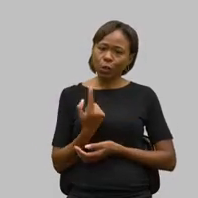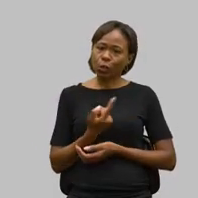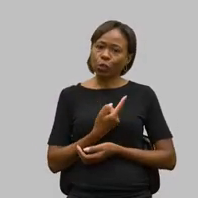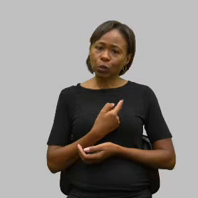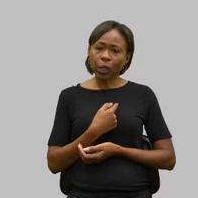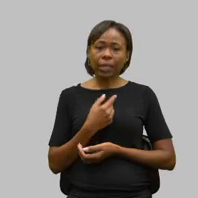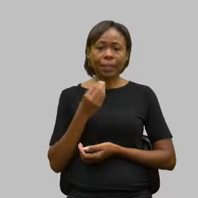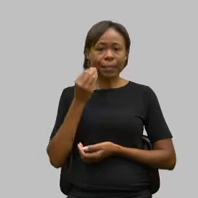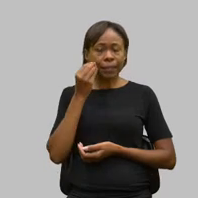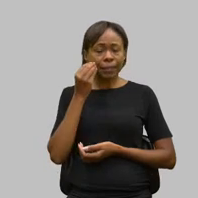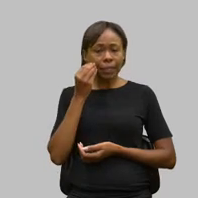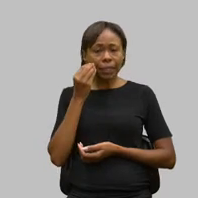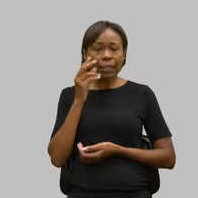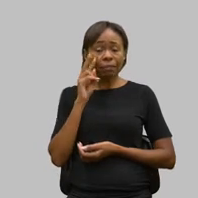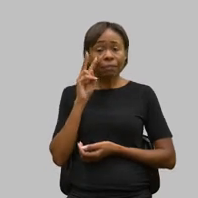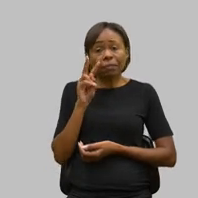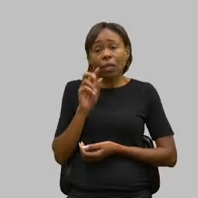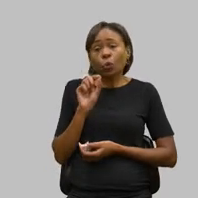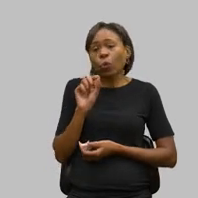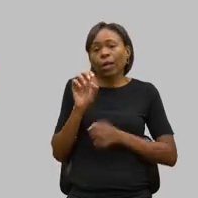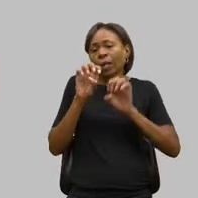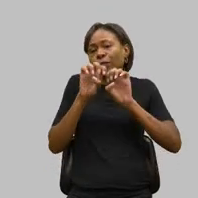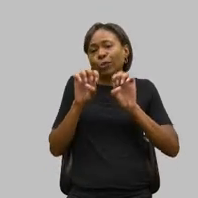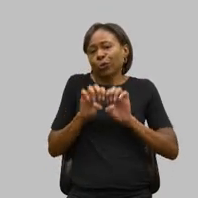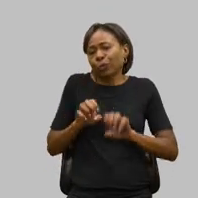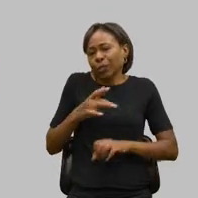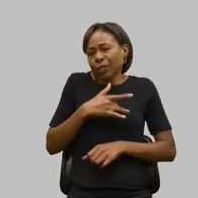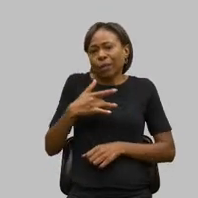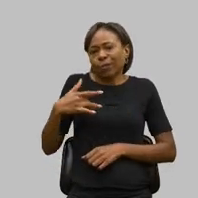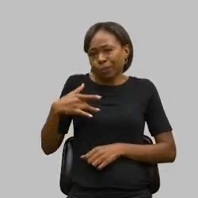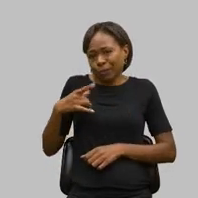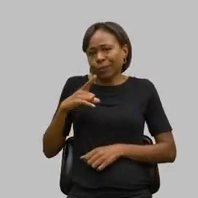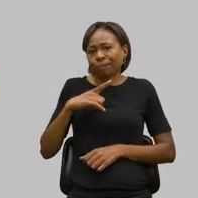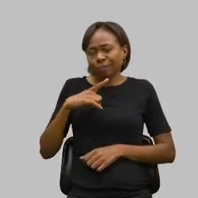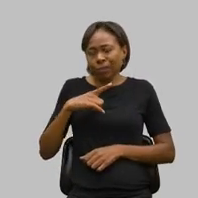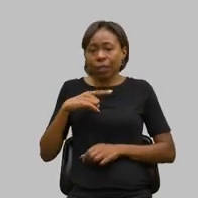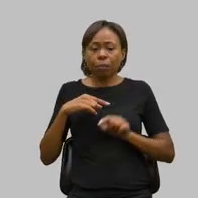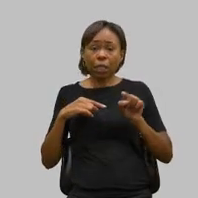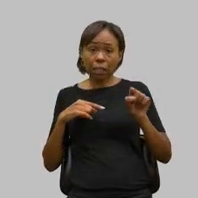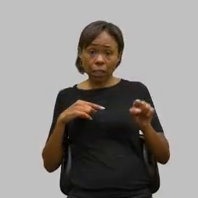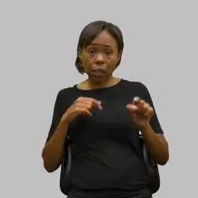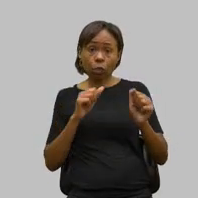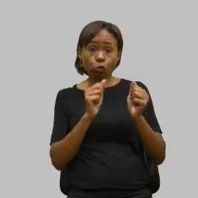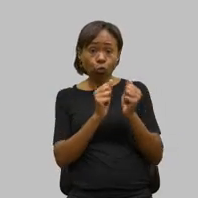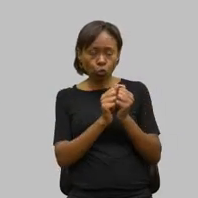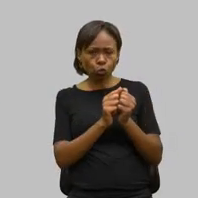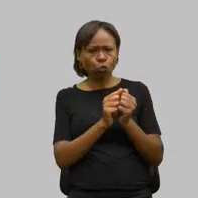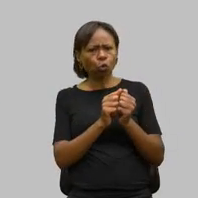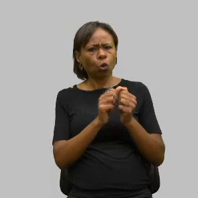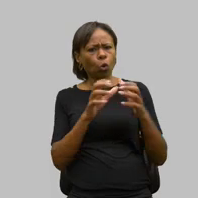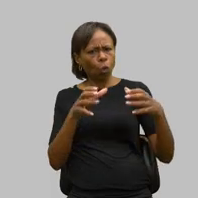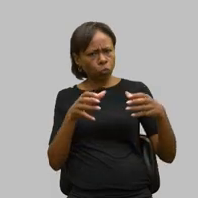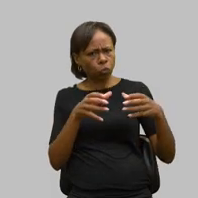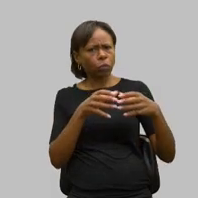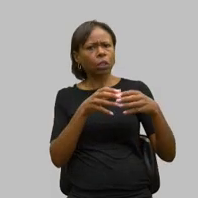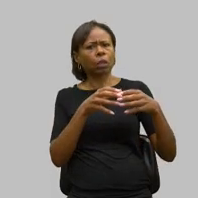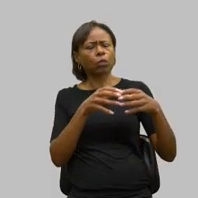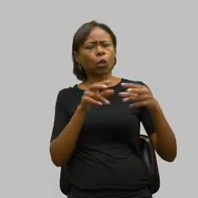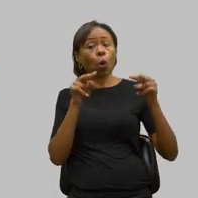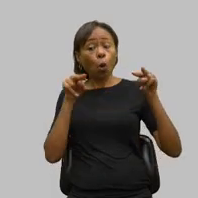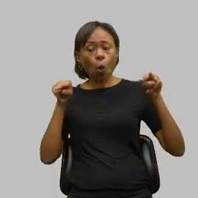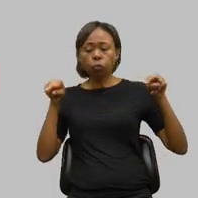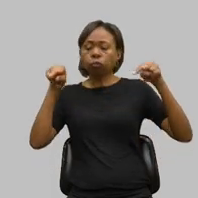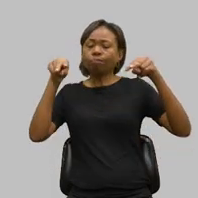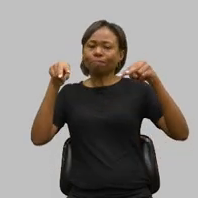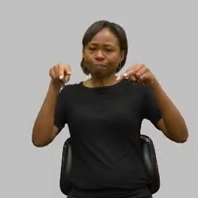estruturas de saúde vivem, as dores dessas estruturas. Mas ele, com sua equipe, com seus próprios olhos, ele também enxerga isso e isso